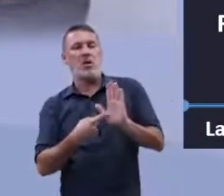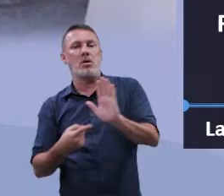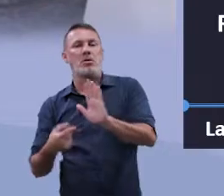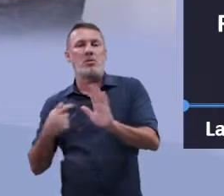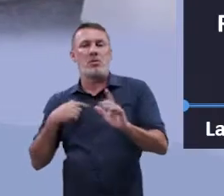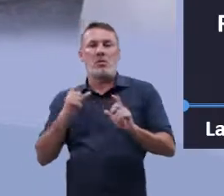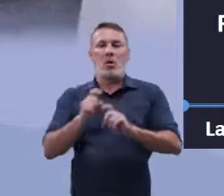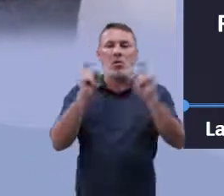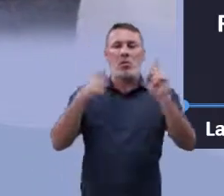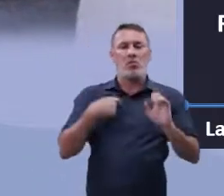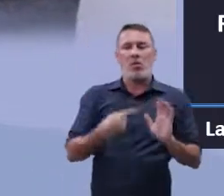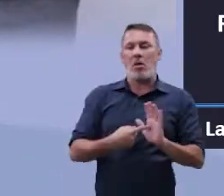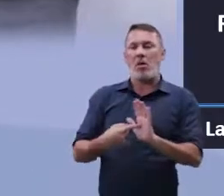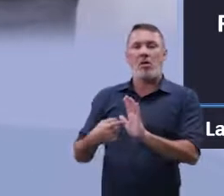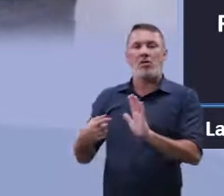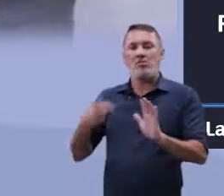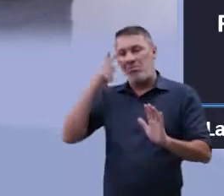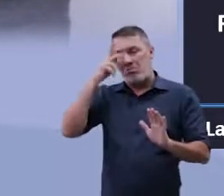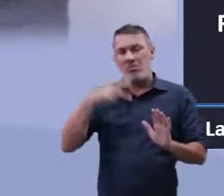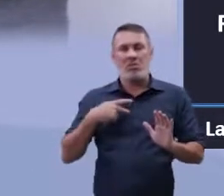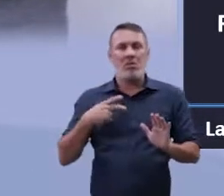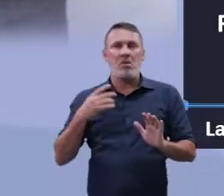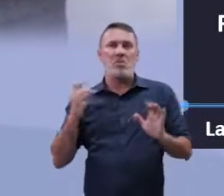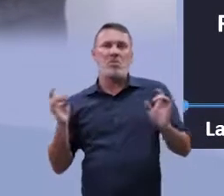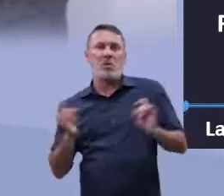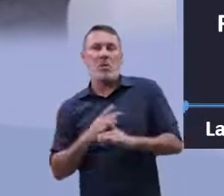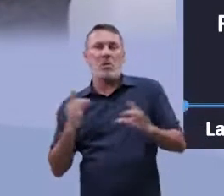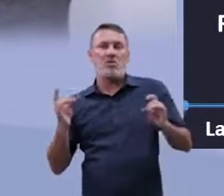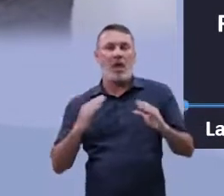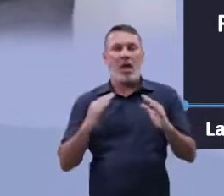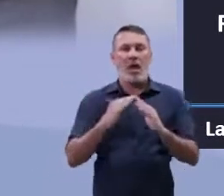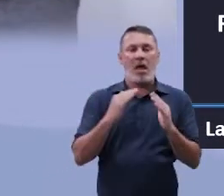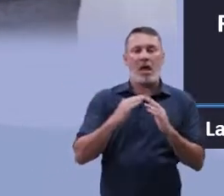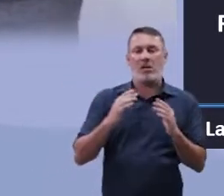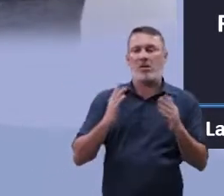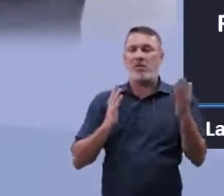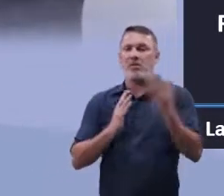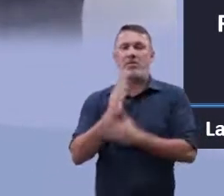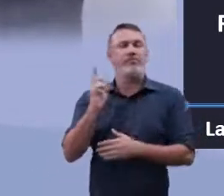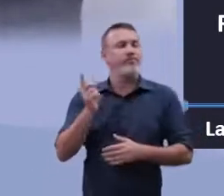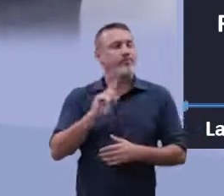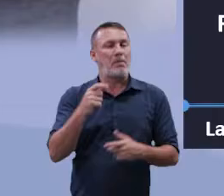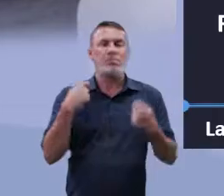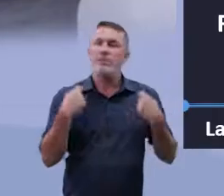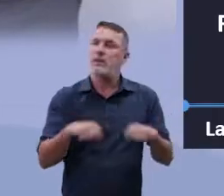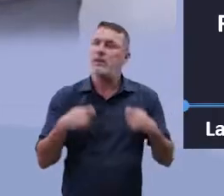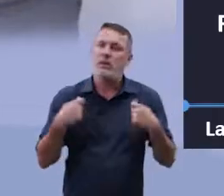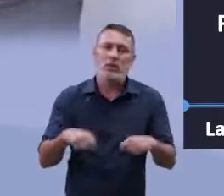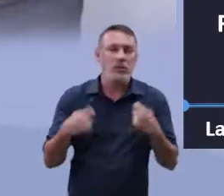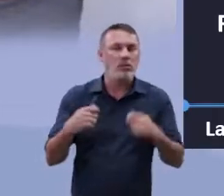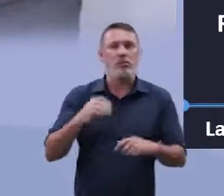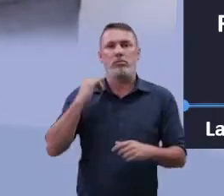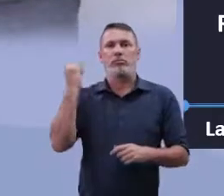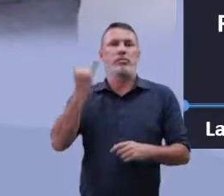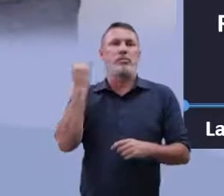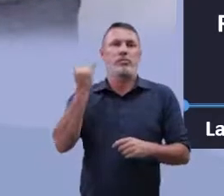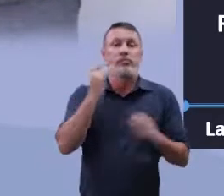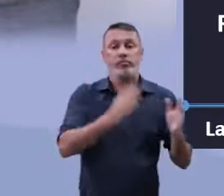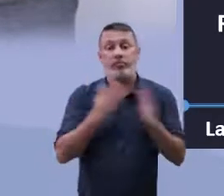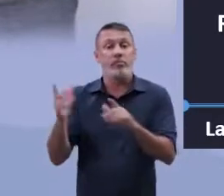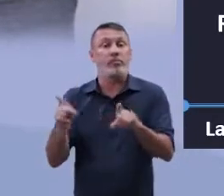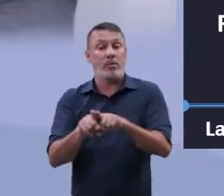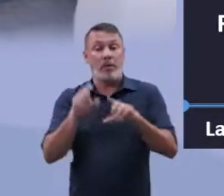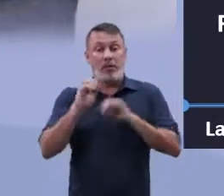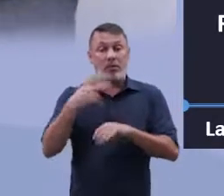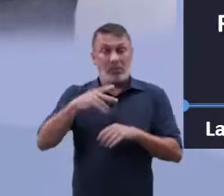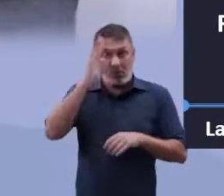é a vaidade você preparar, colocar a internet na sua casa, é uma necessidade. Outro aspecto, a educação no Brasil